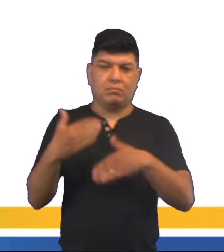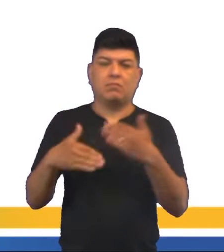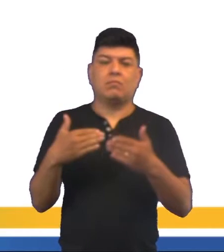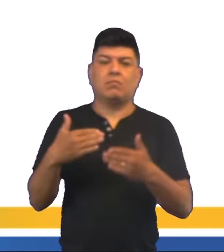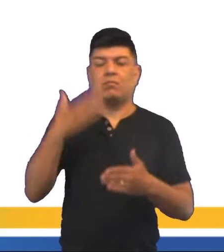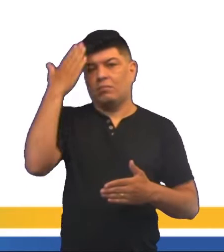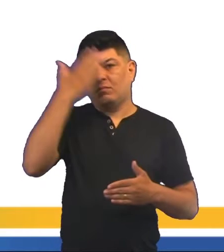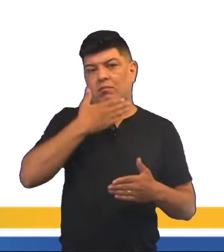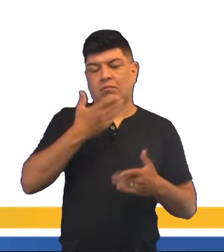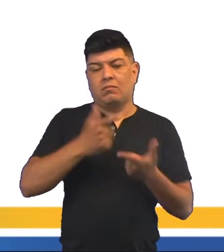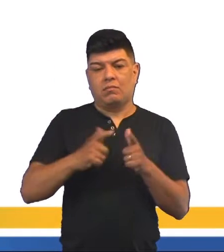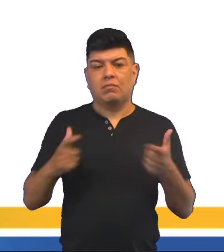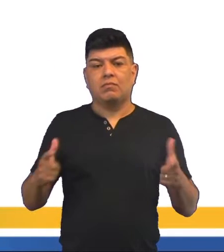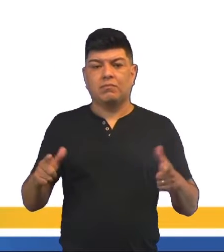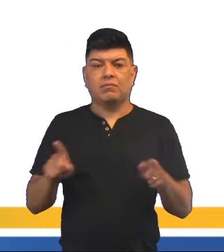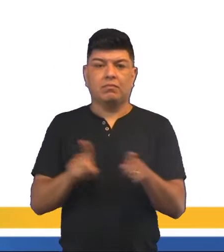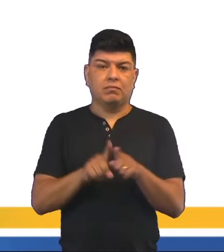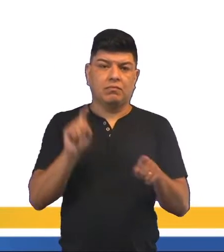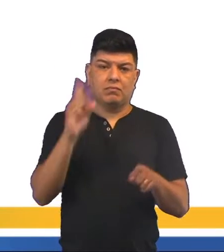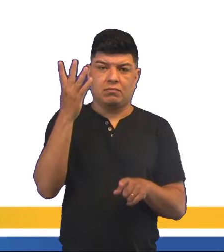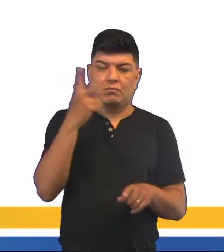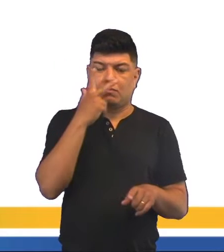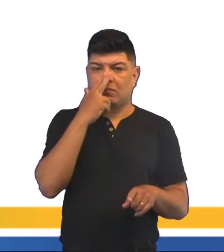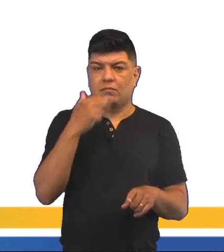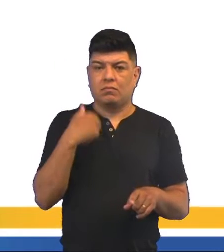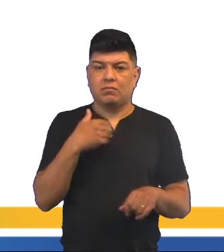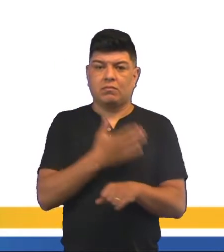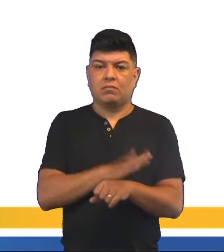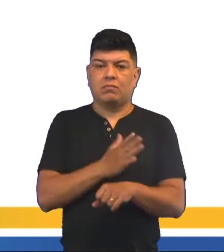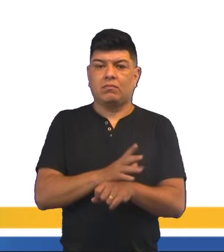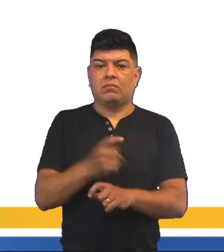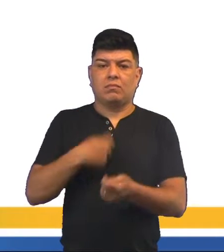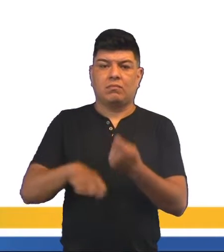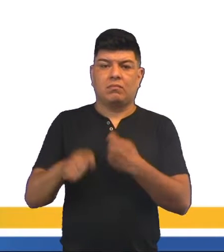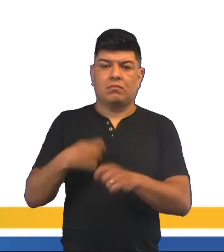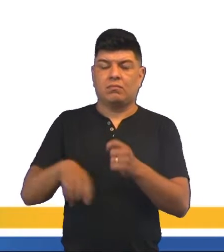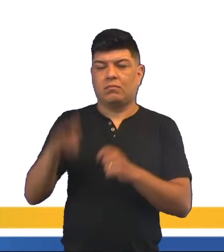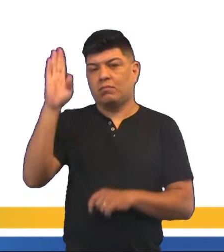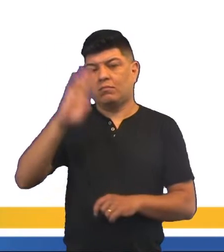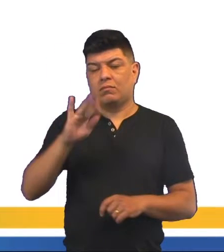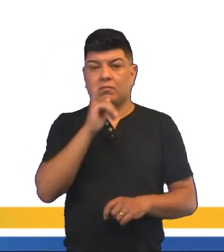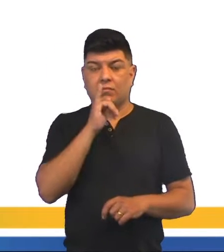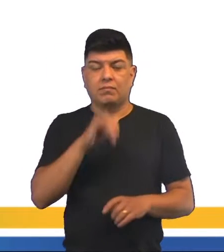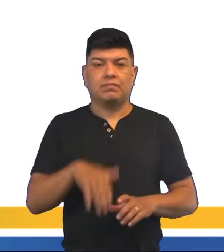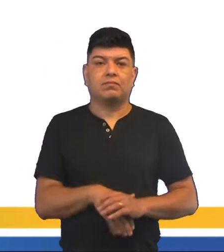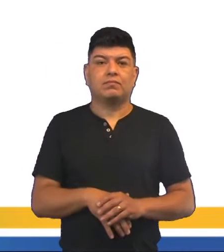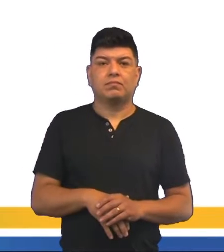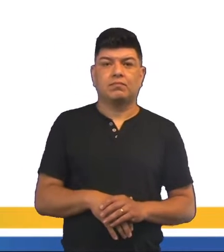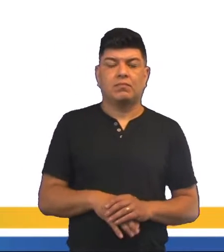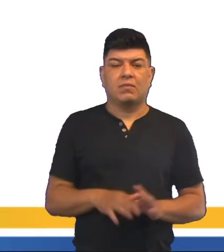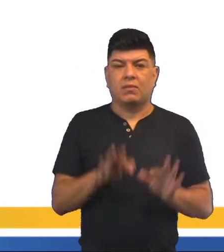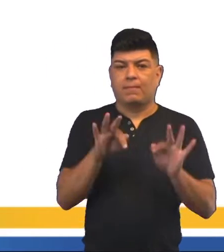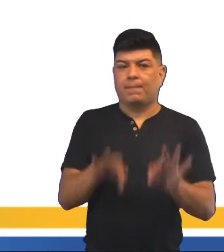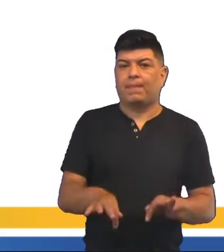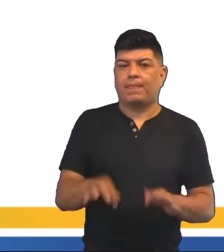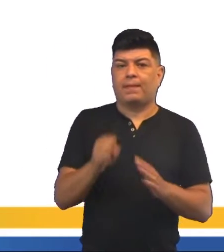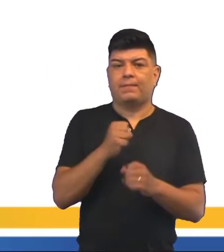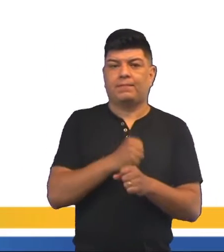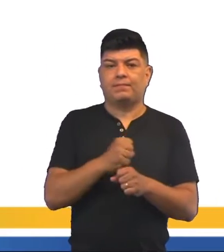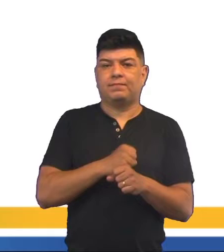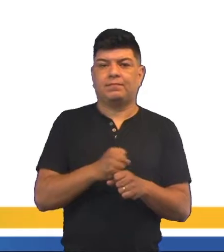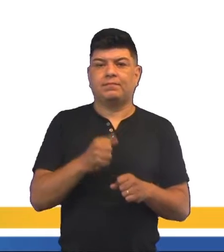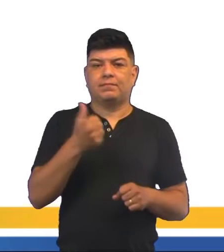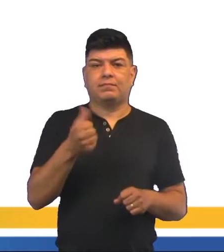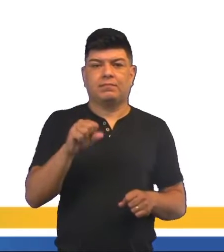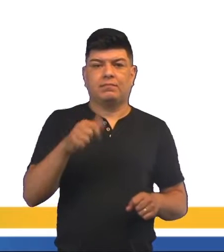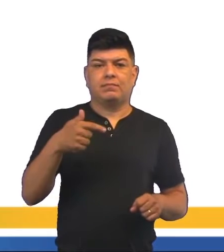nas frentes de expansão e aos fenômenos, né, ligados à dinâmica da economia brasileira. Por exemplo, né, no final aí da década de